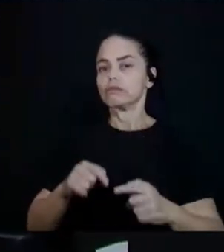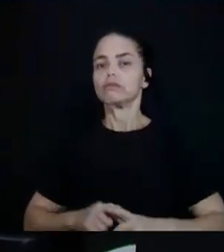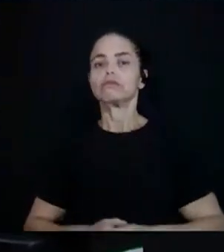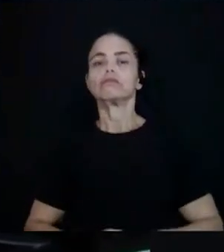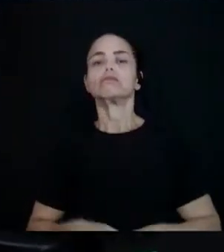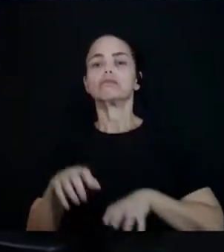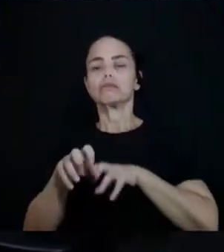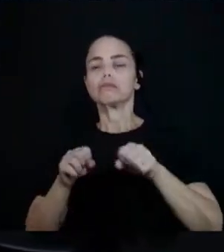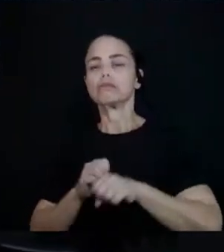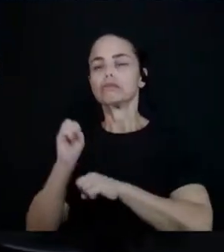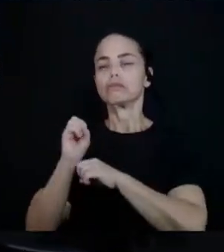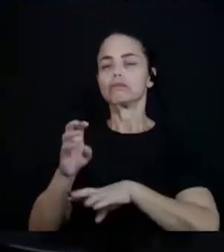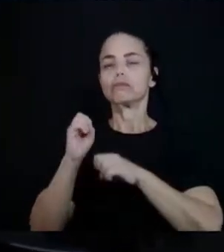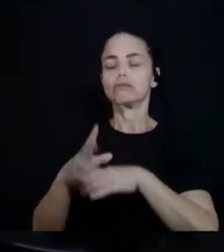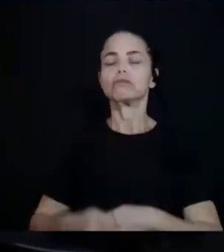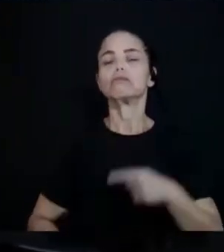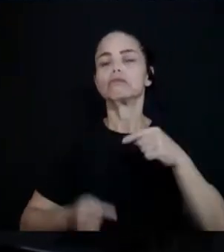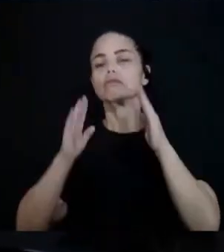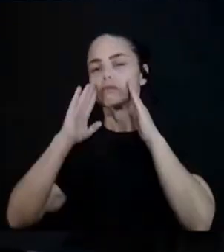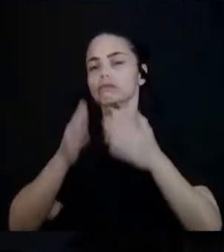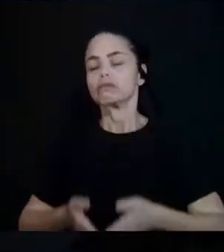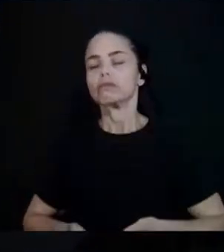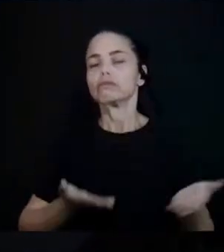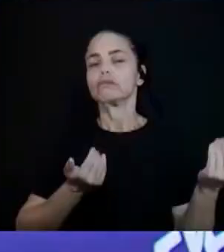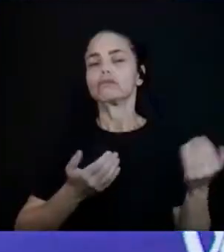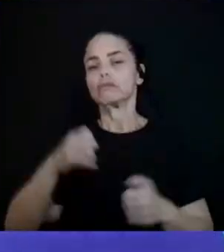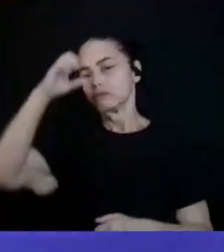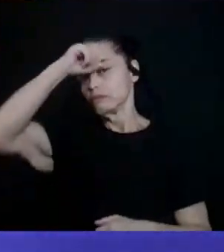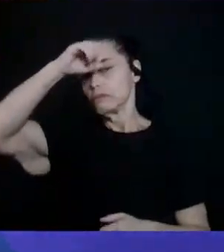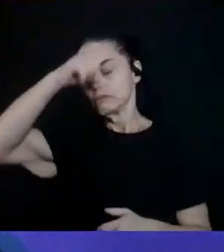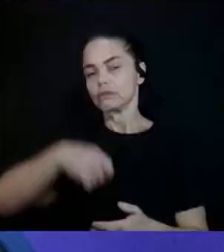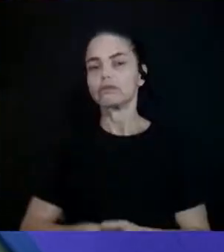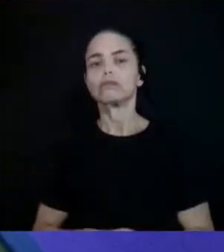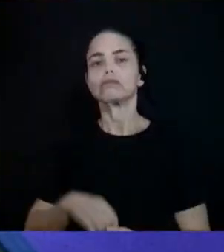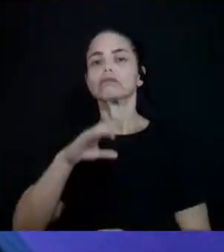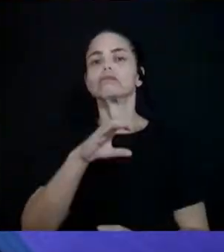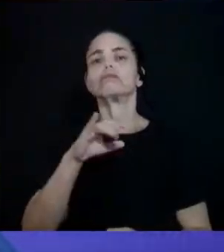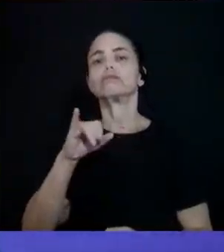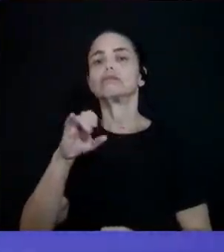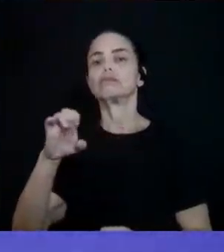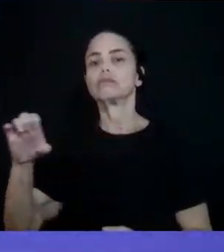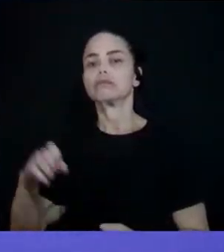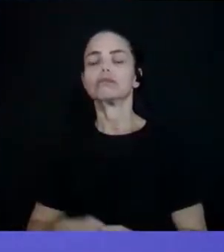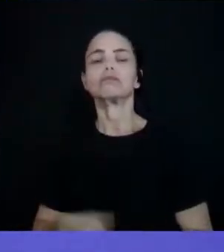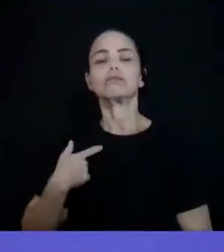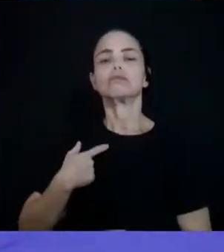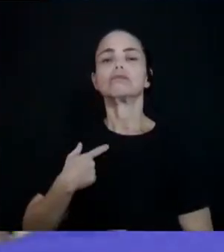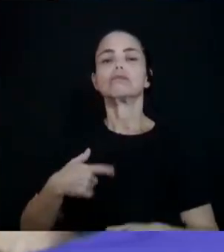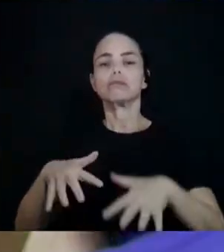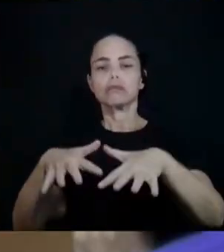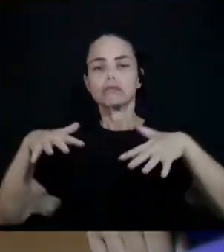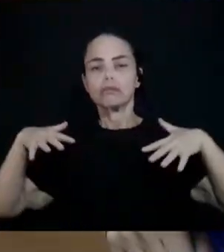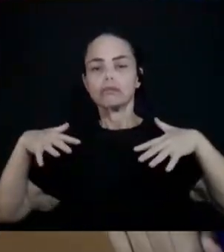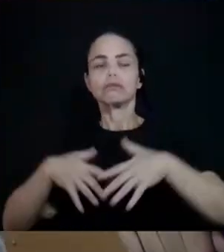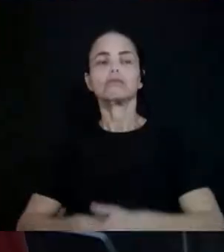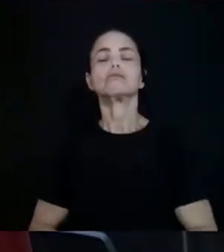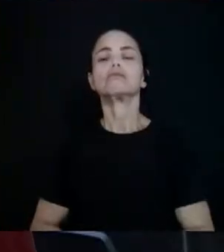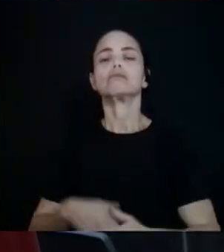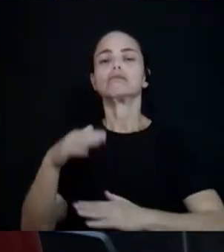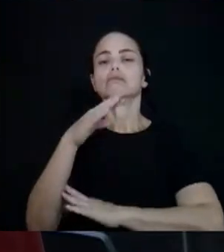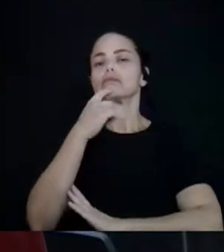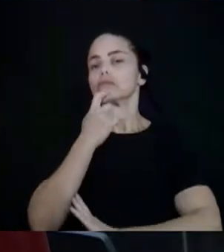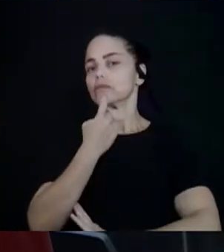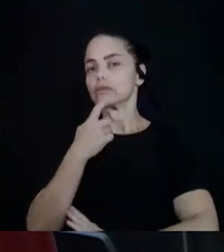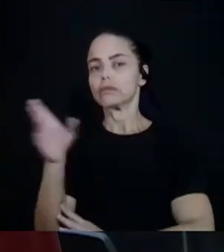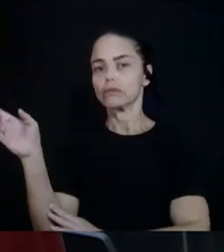educação política voltada para jovens aprendizes do CIEE, realizada no plenário da Câmara Municipal de Campinas.